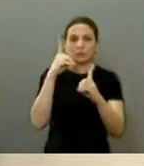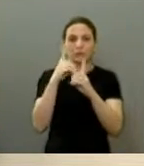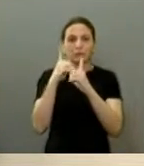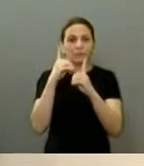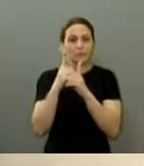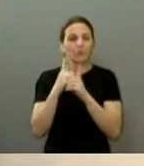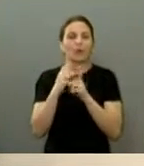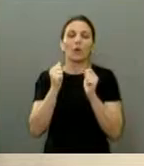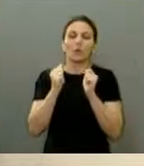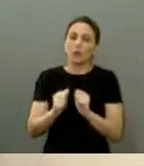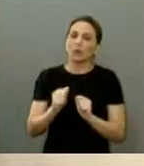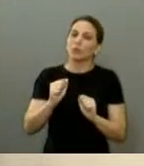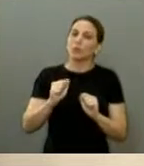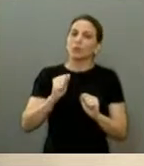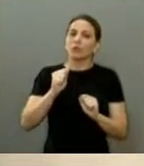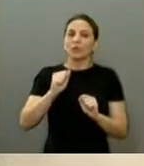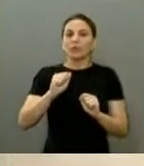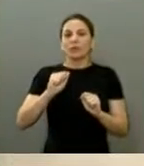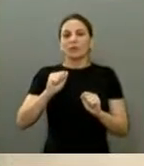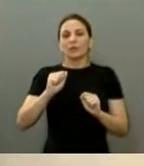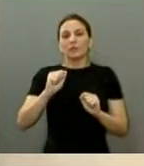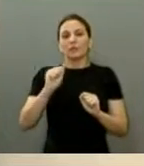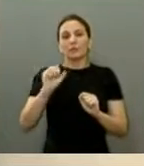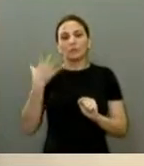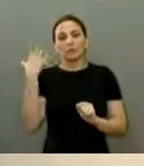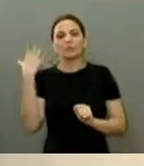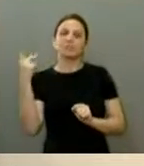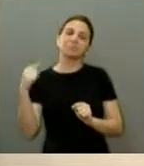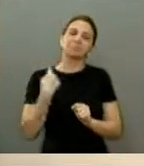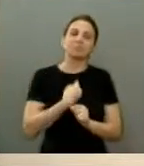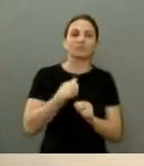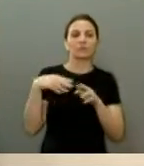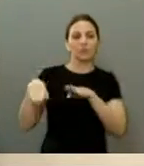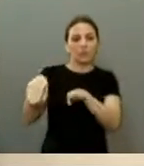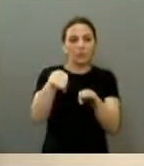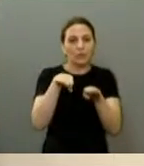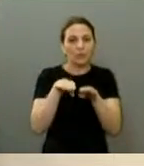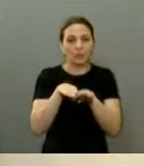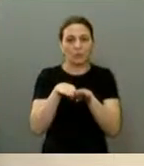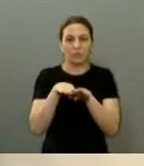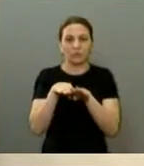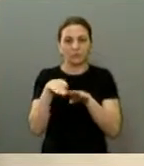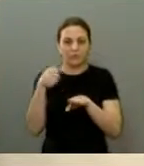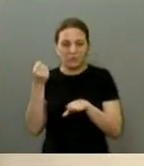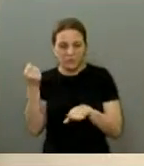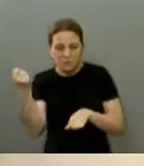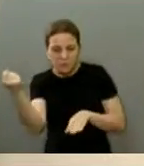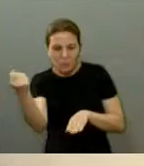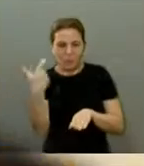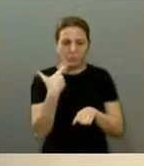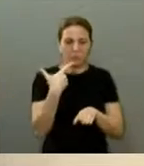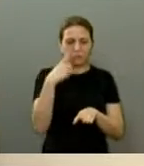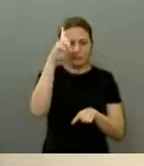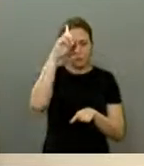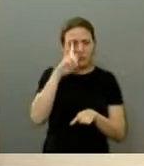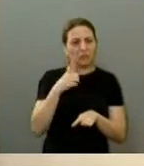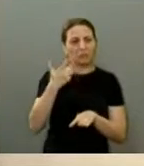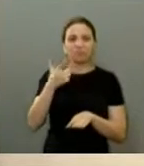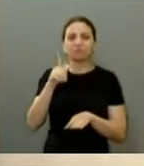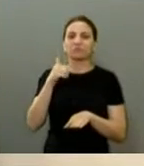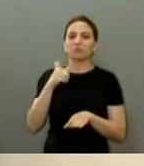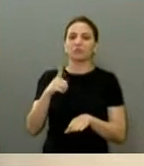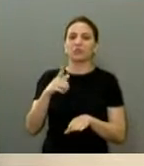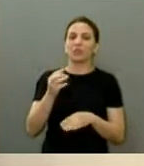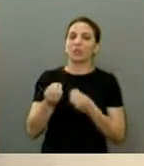gente. De repente, alguém nos acusa de alguma coisa e não se dão nem o direito, nem